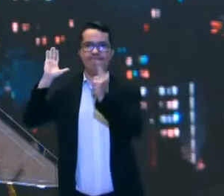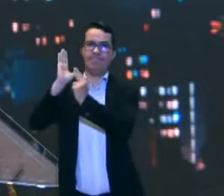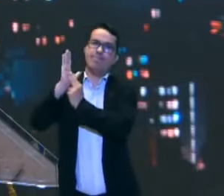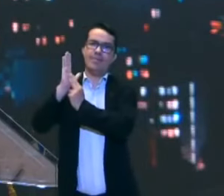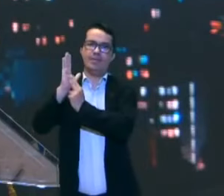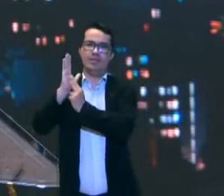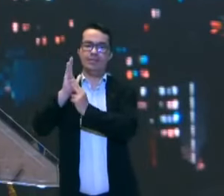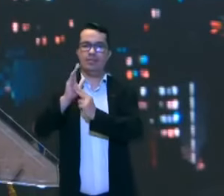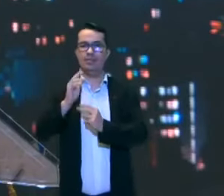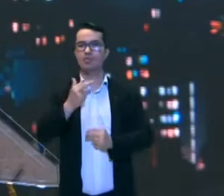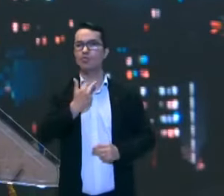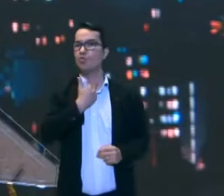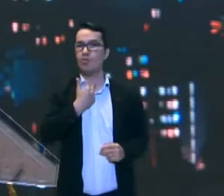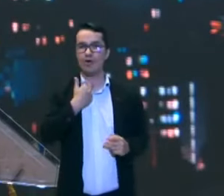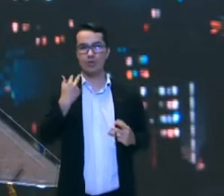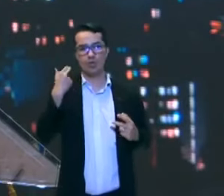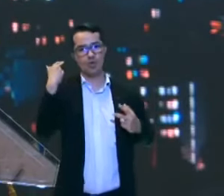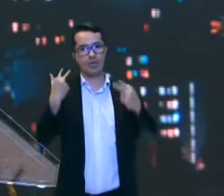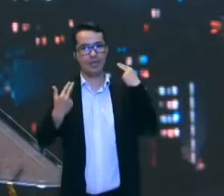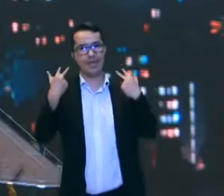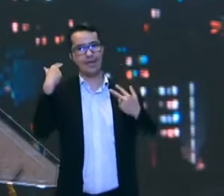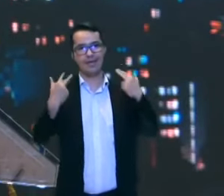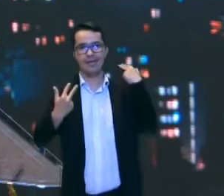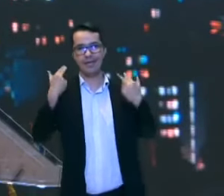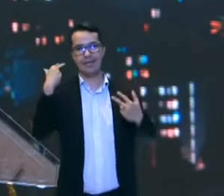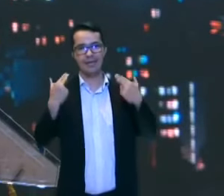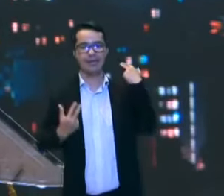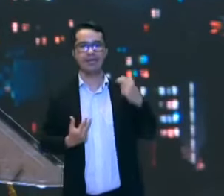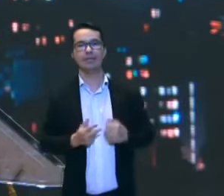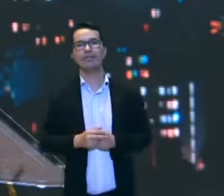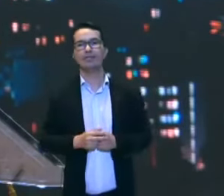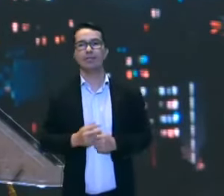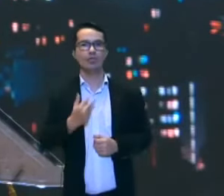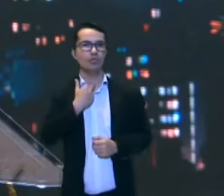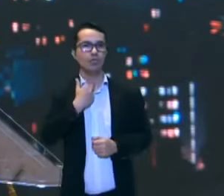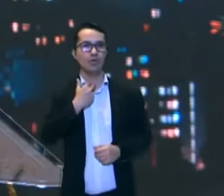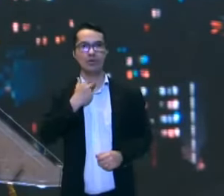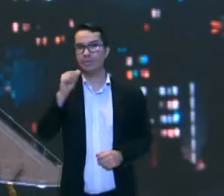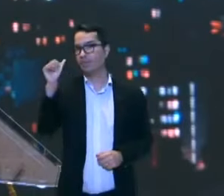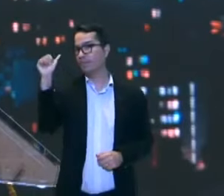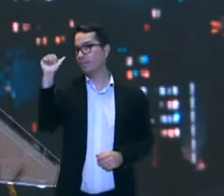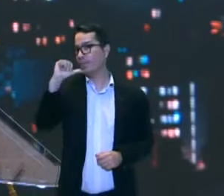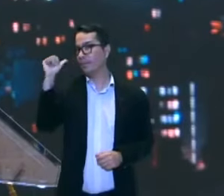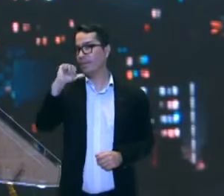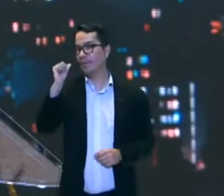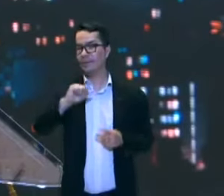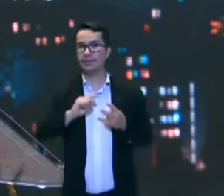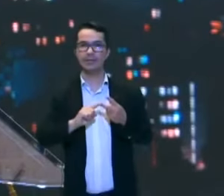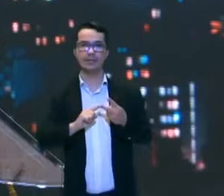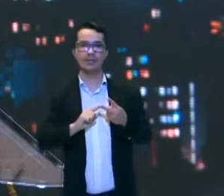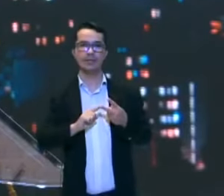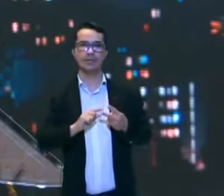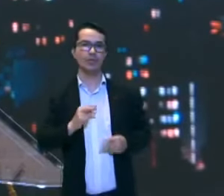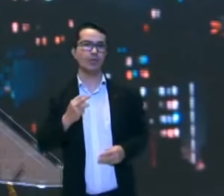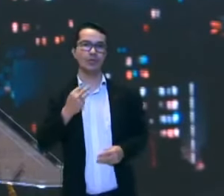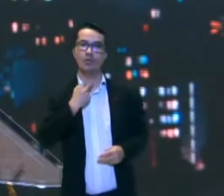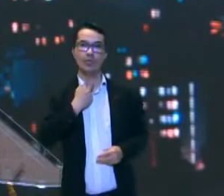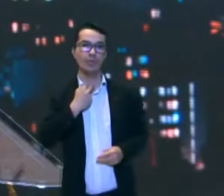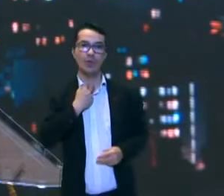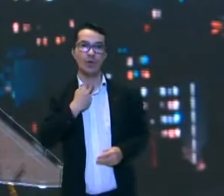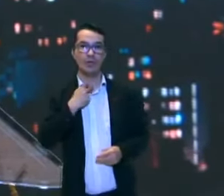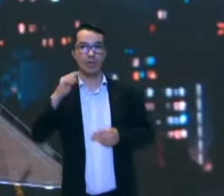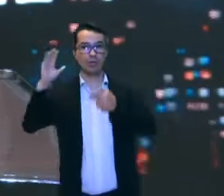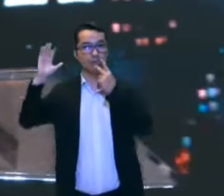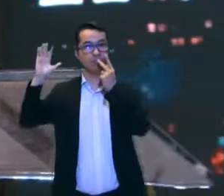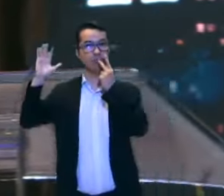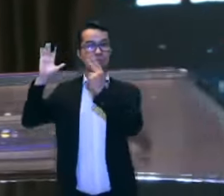cabelo. Sansão, você não pode beber. Sansão, voto.